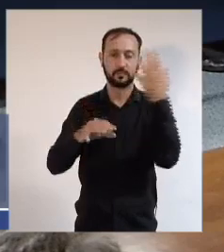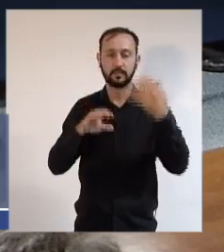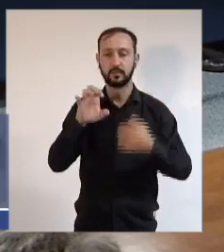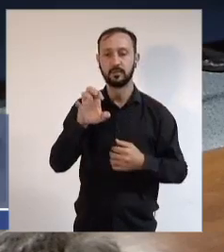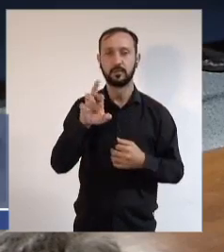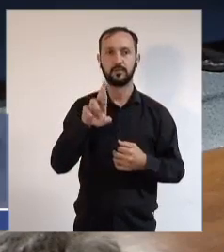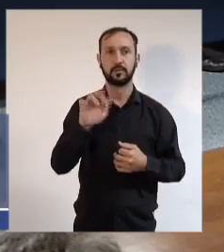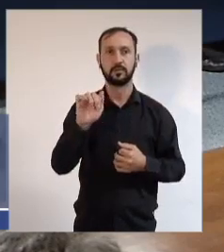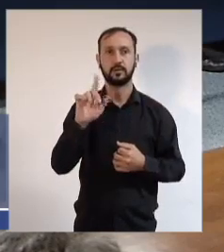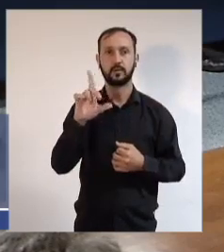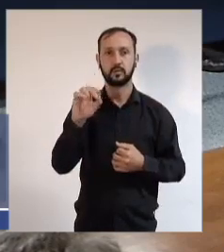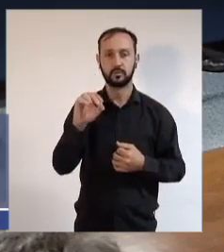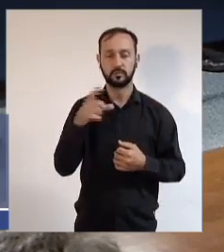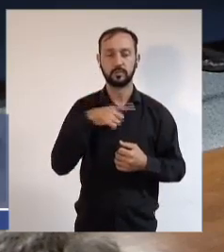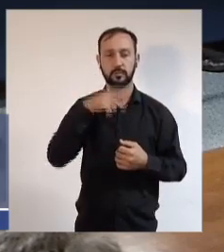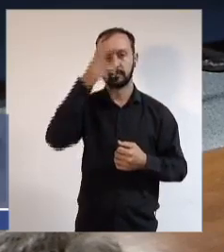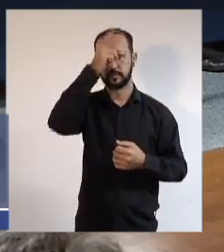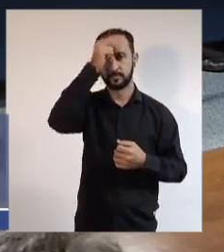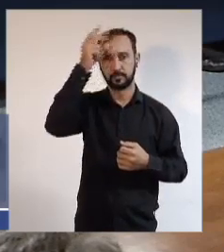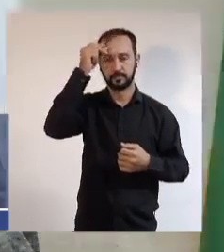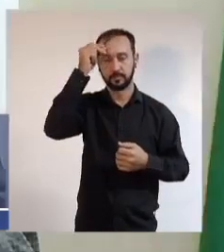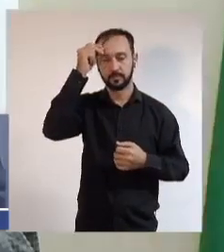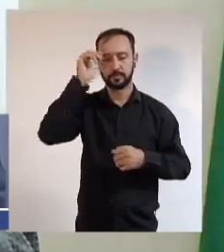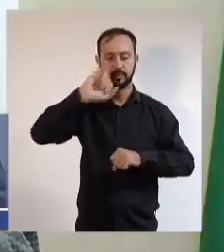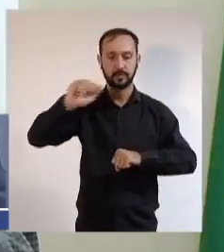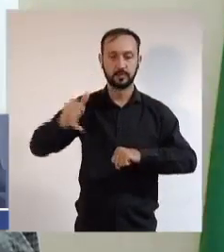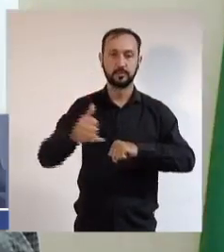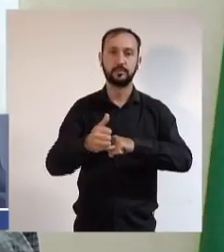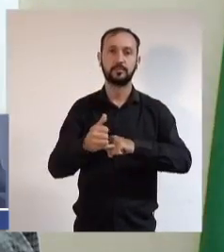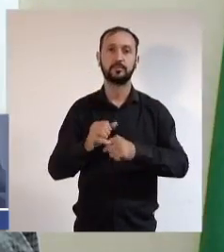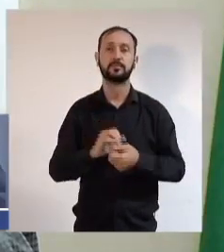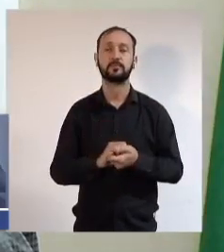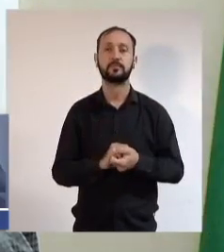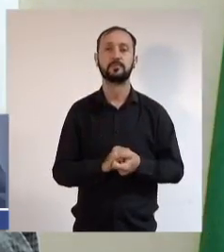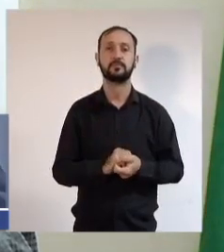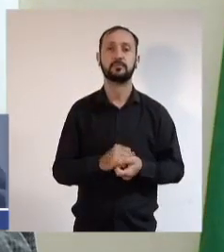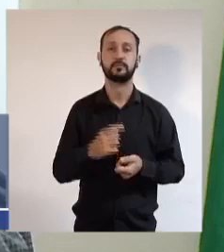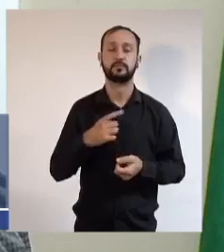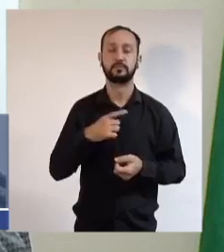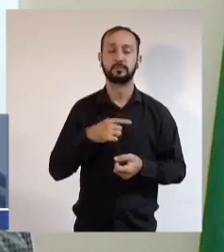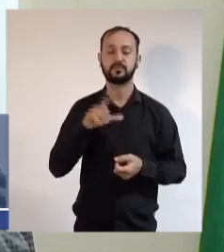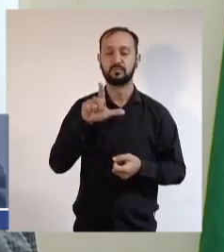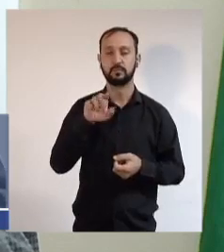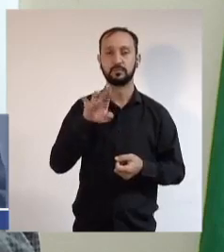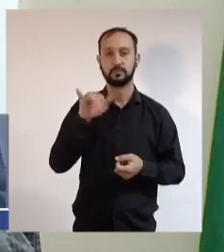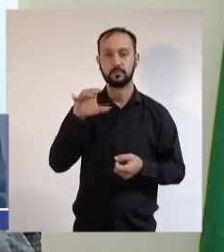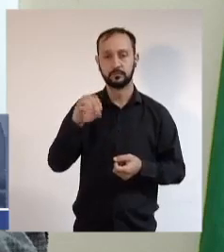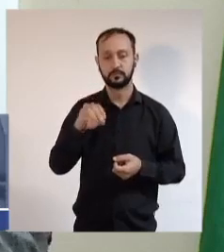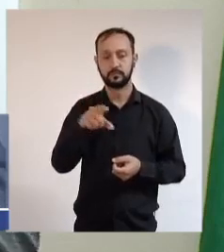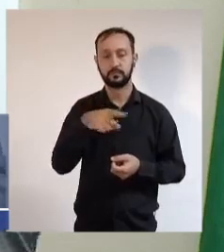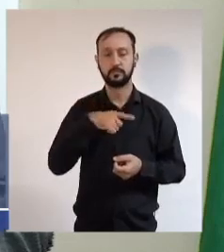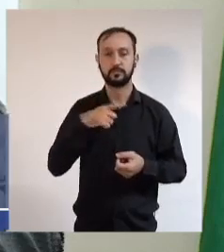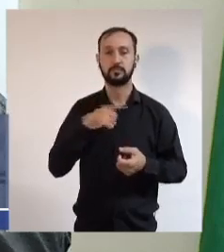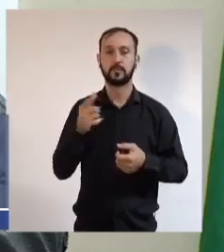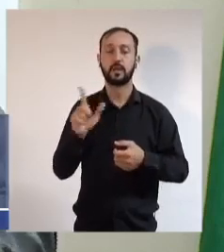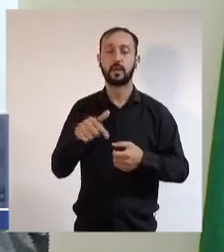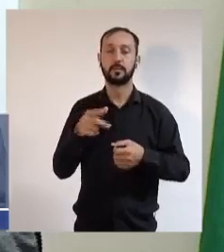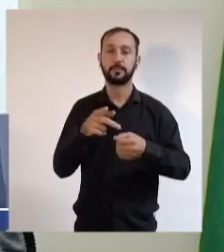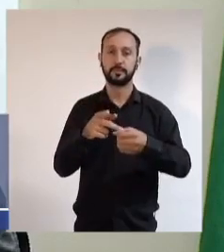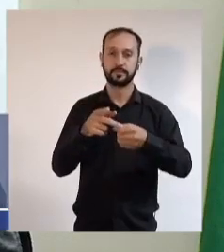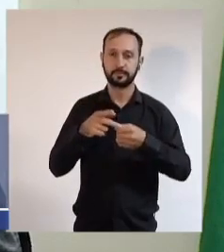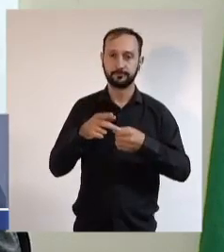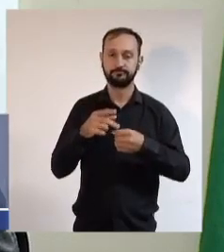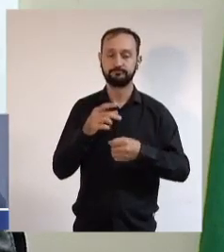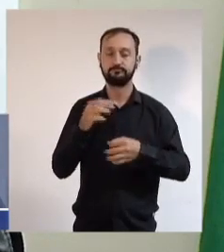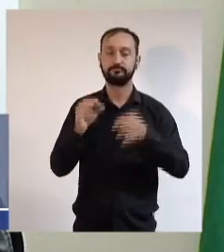jorge leite prefeito municipal de jateí doutor luciano furtado loubet promotor de justiça ea